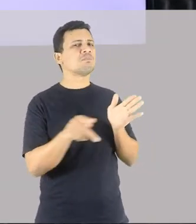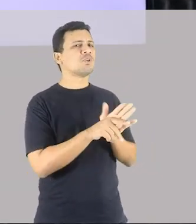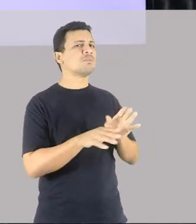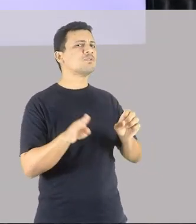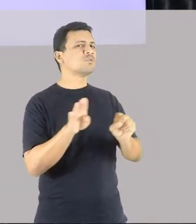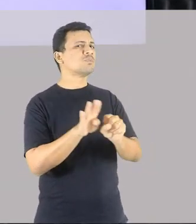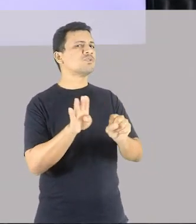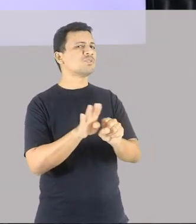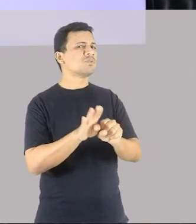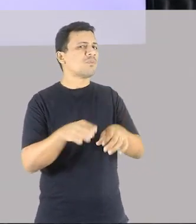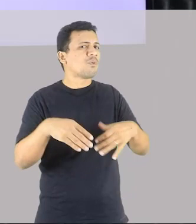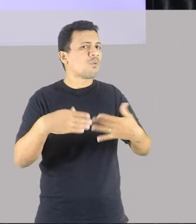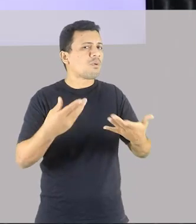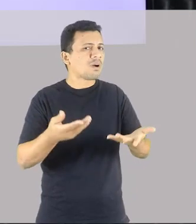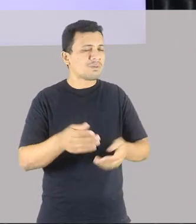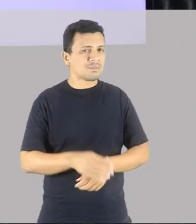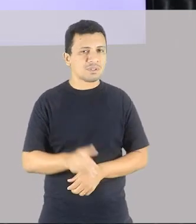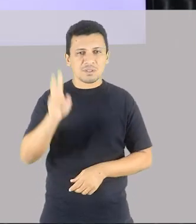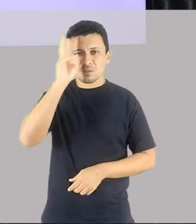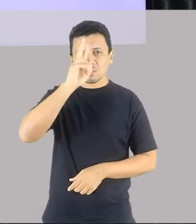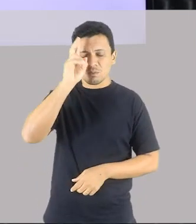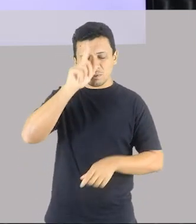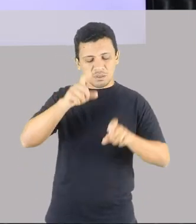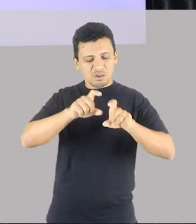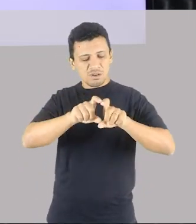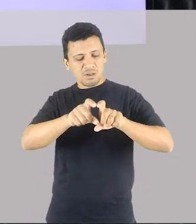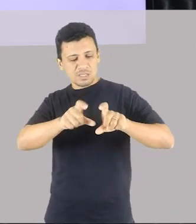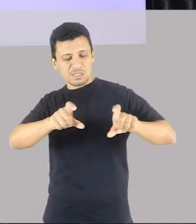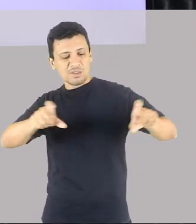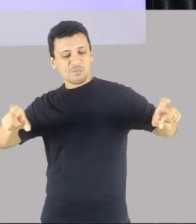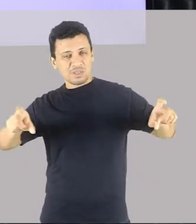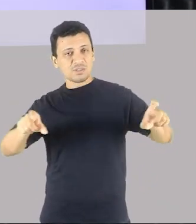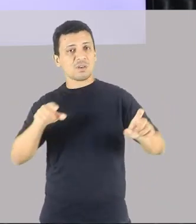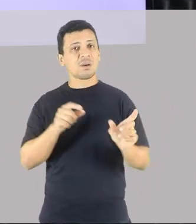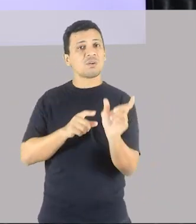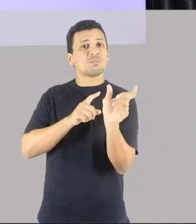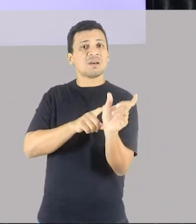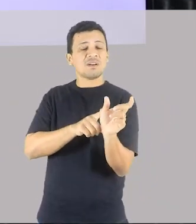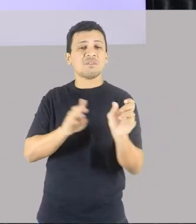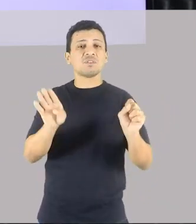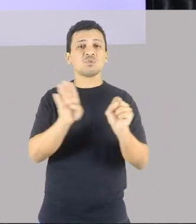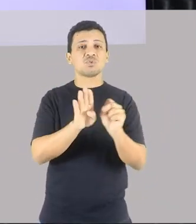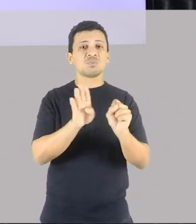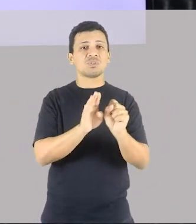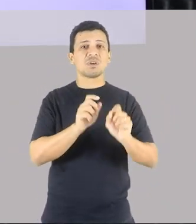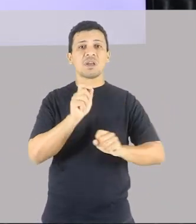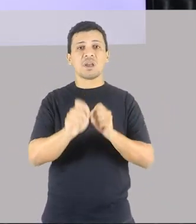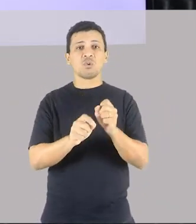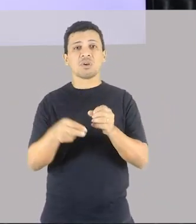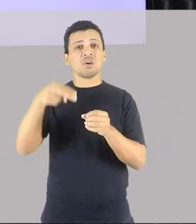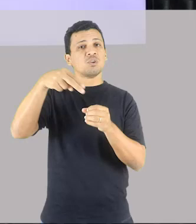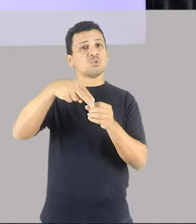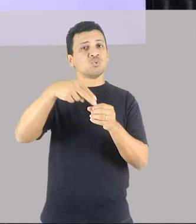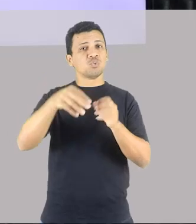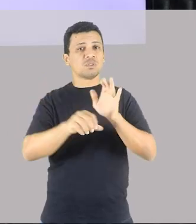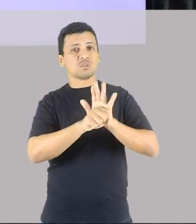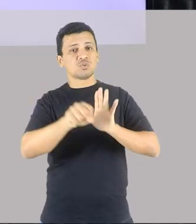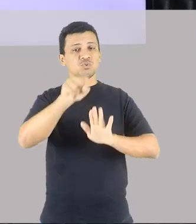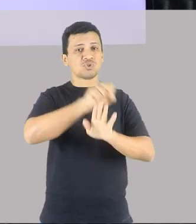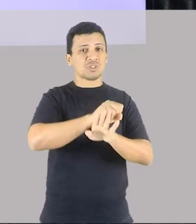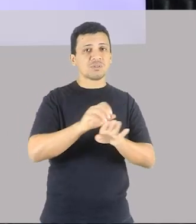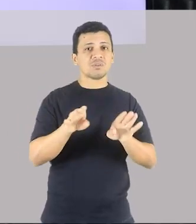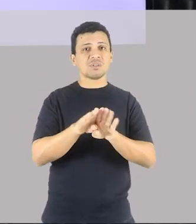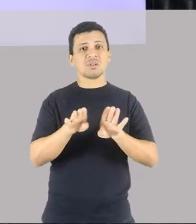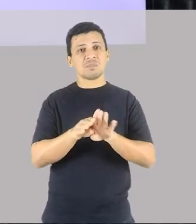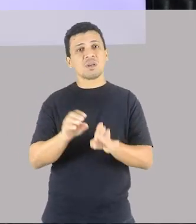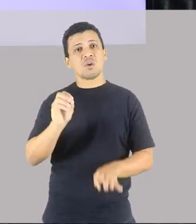substantivo? É lembrar que dentro da oração, o substantivo é sempre núcleo dos termos, né? Núcleo do sujeito, núcleo do